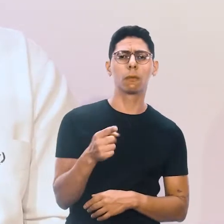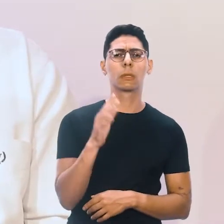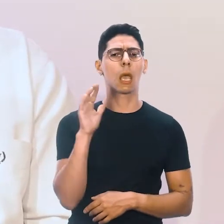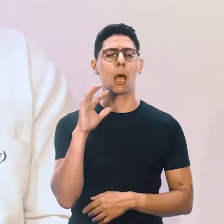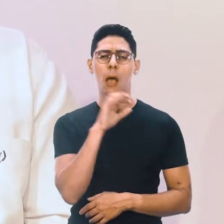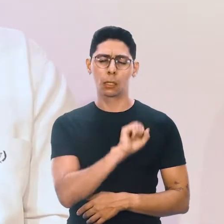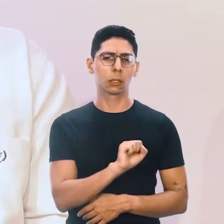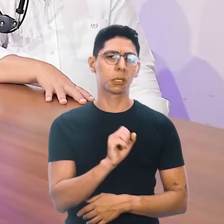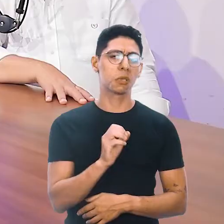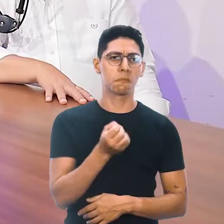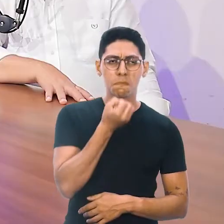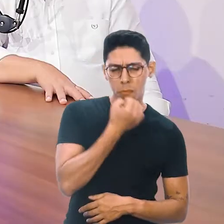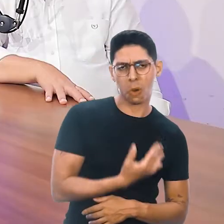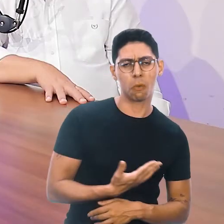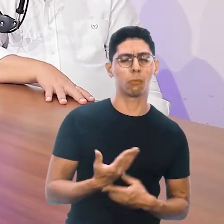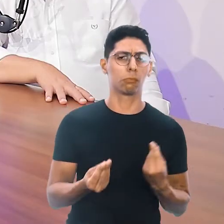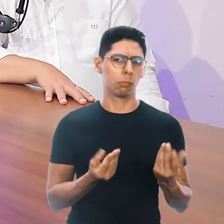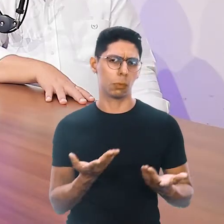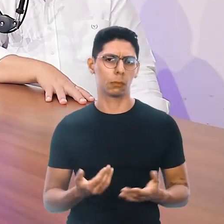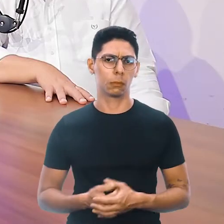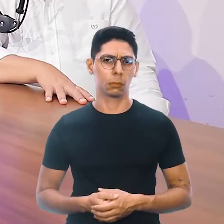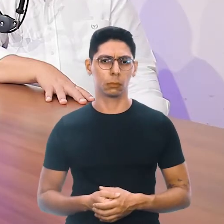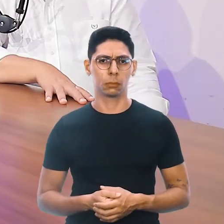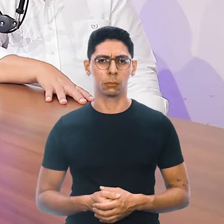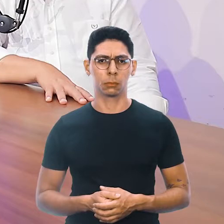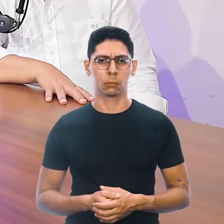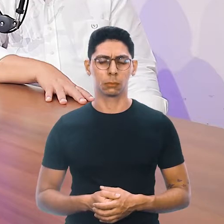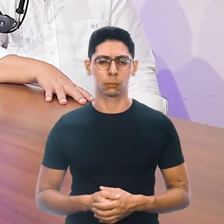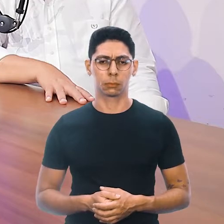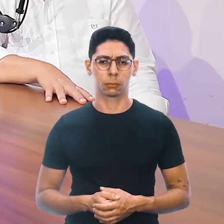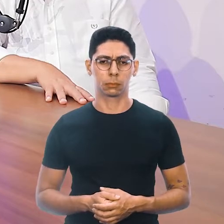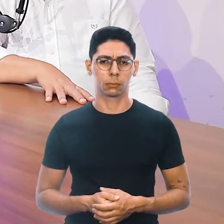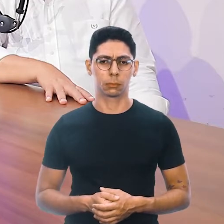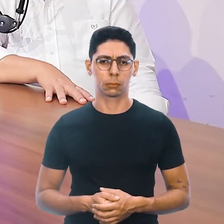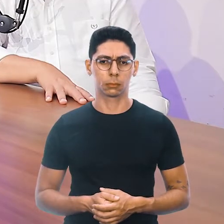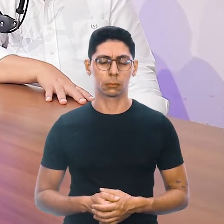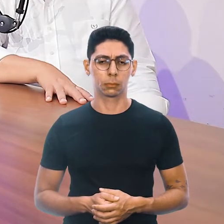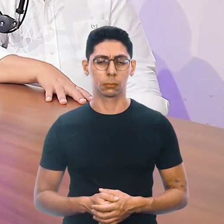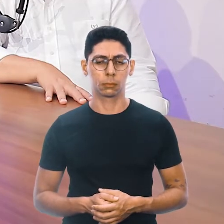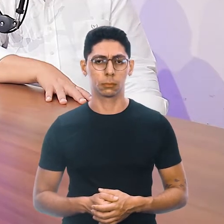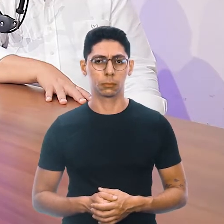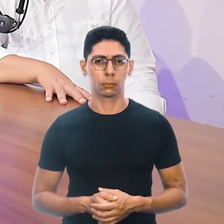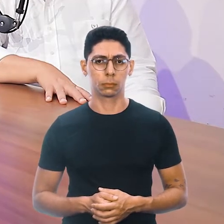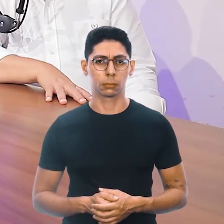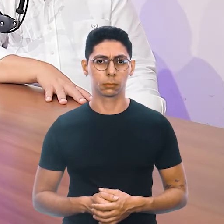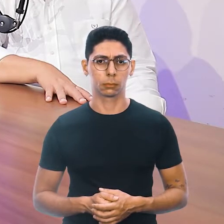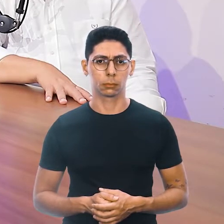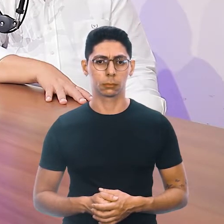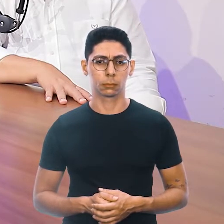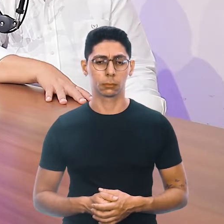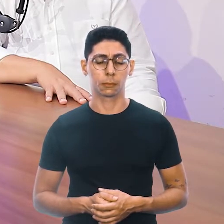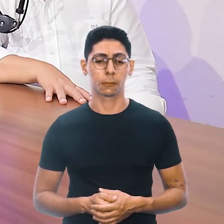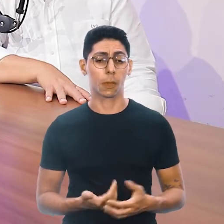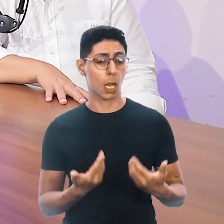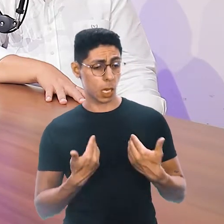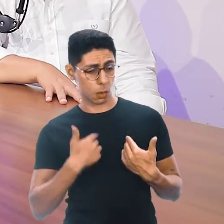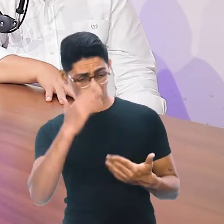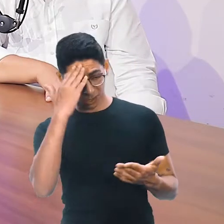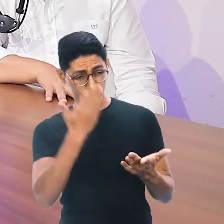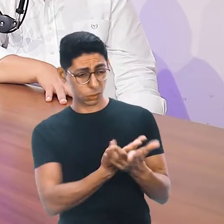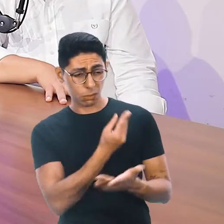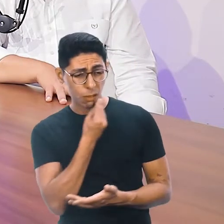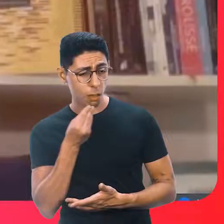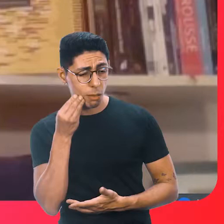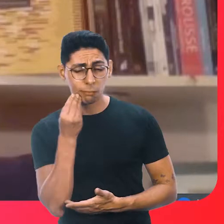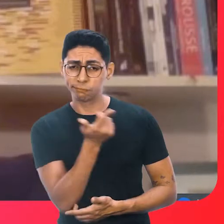ganho? Não, eu acho que eu preferi, como eu disse, eu acredito que não foram